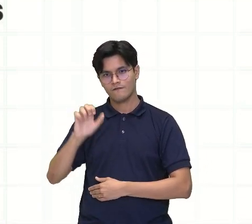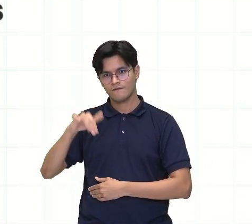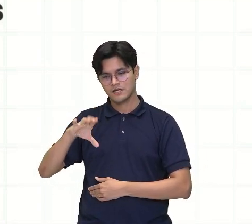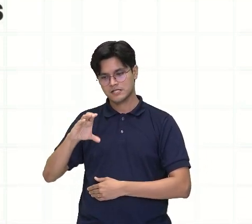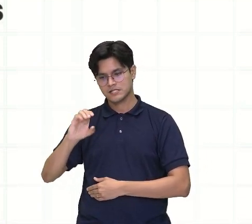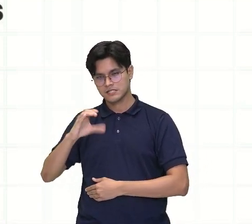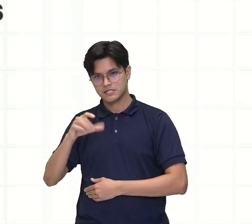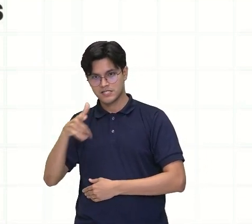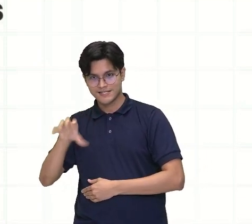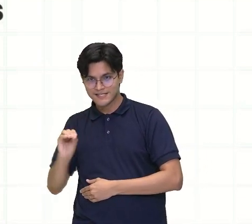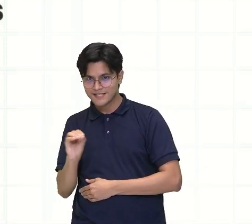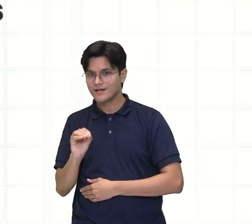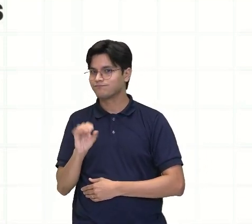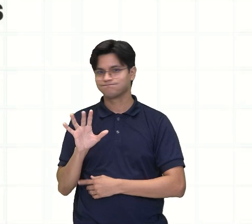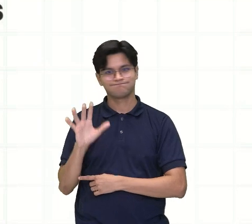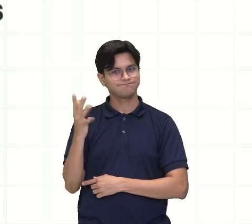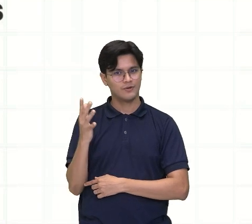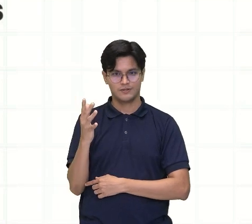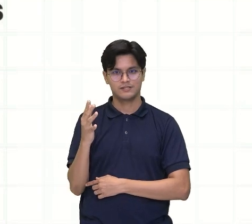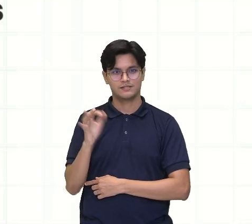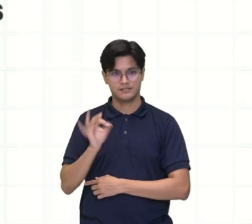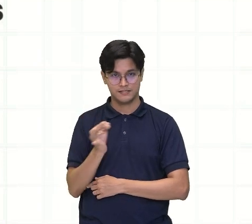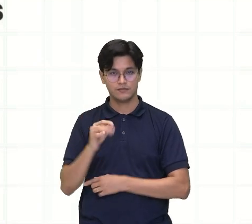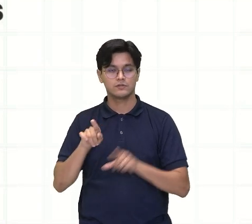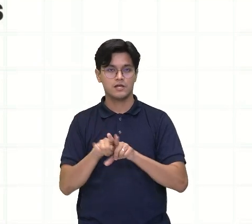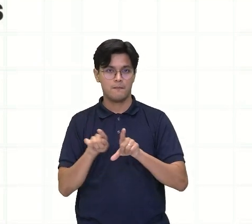temos o vácuo,